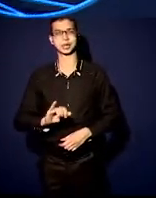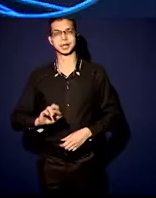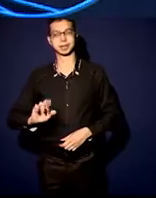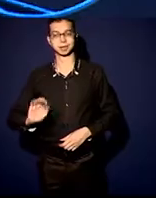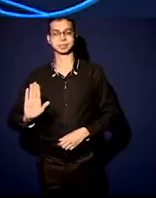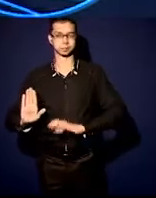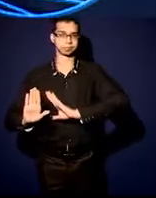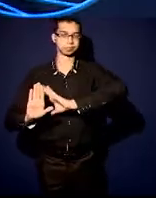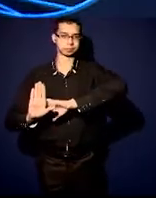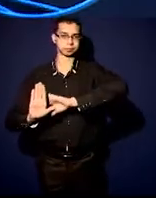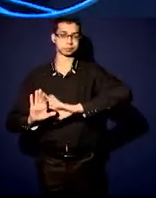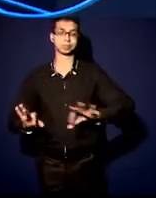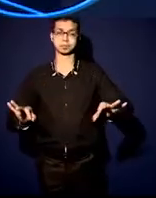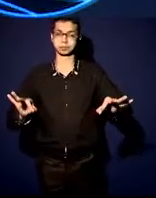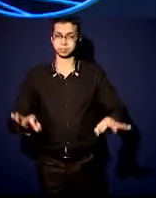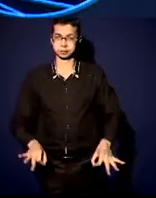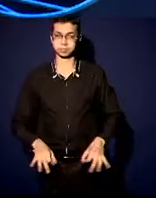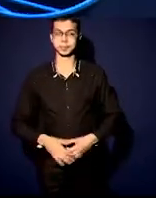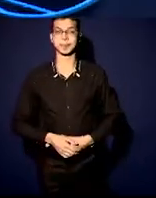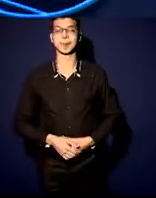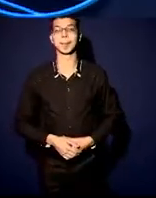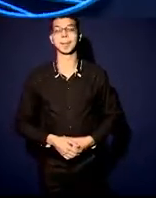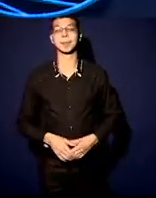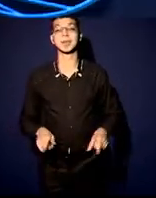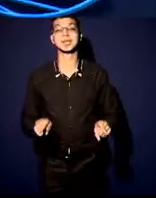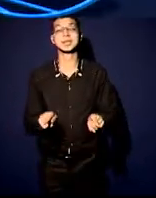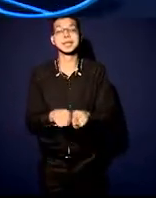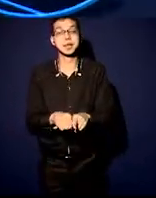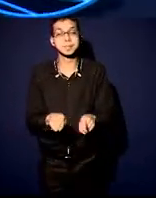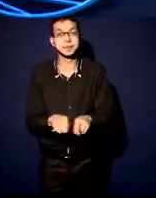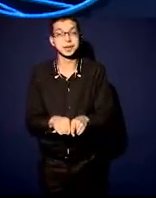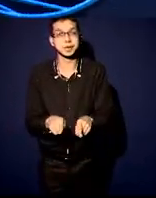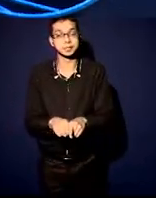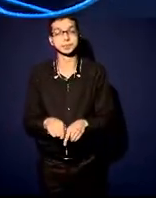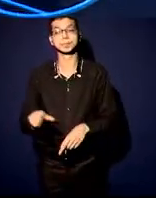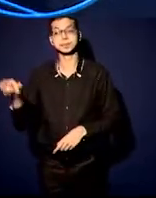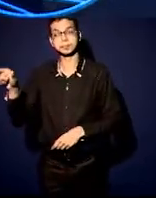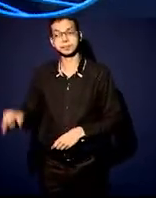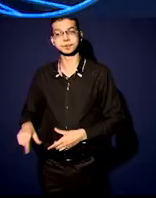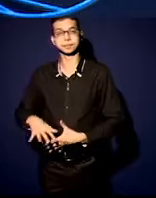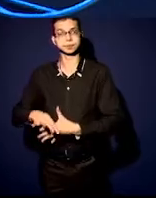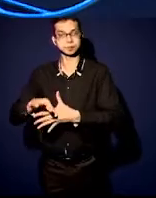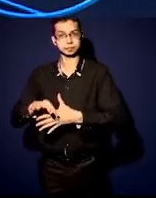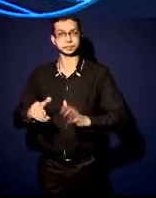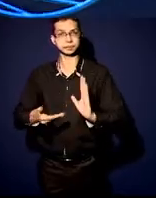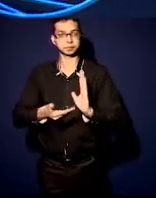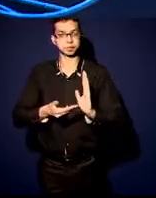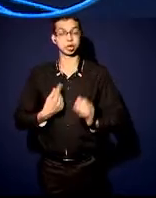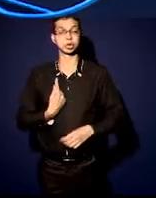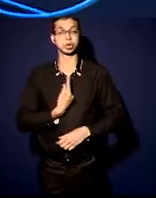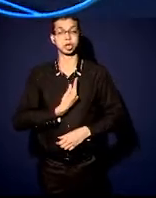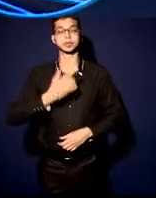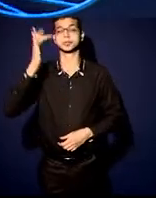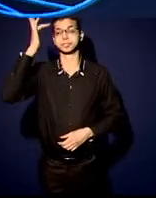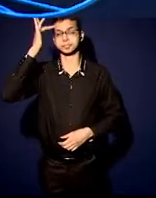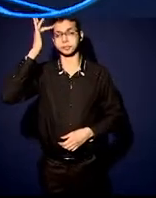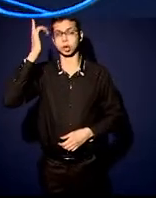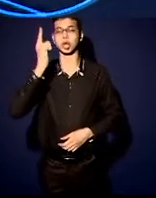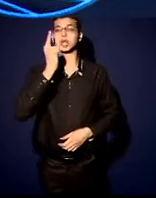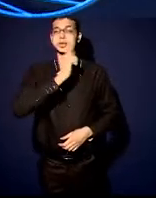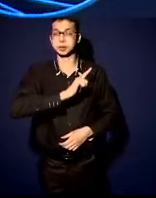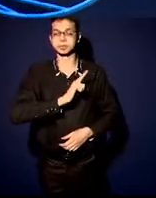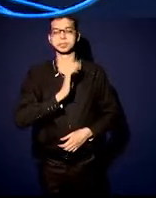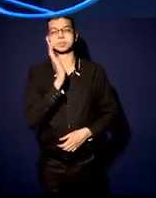com ele na liderança da Câmara dos Deputados a gente pode ter a convicção e dormir